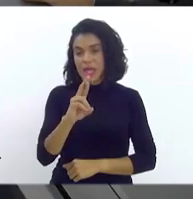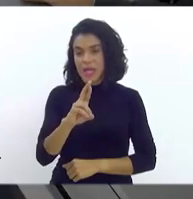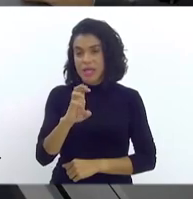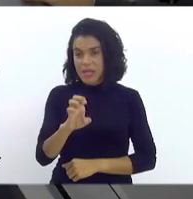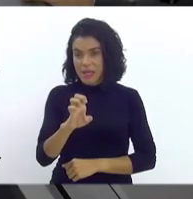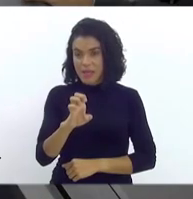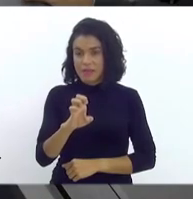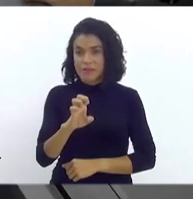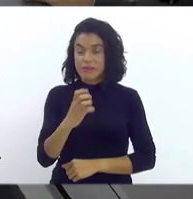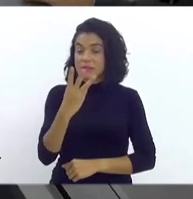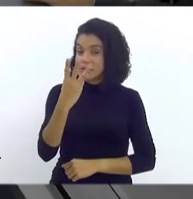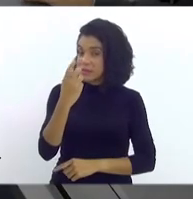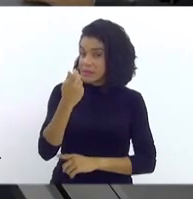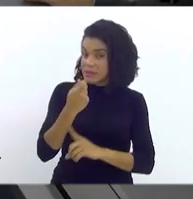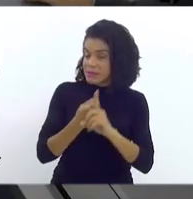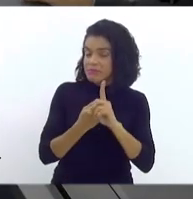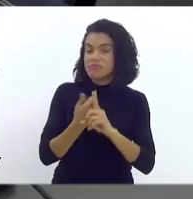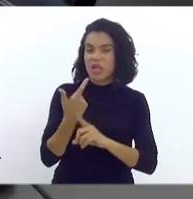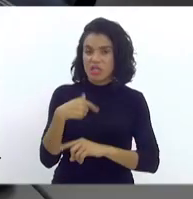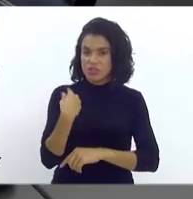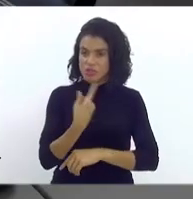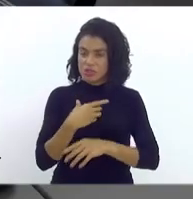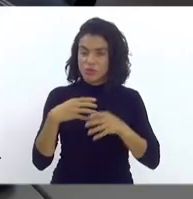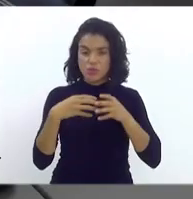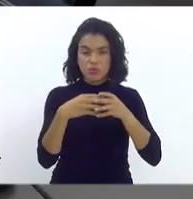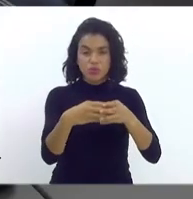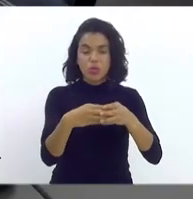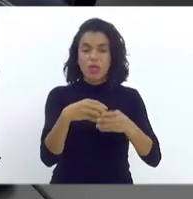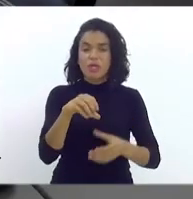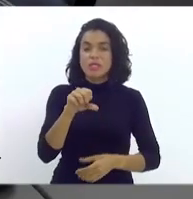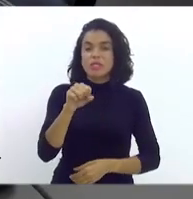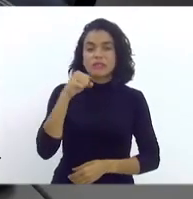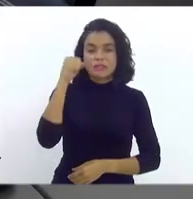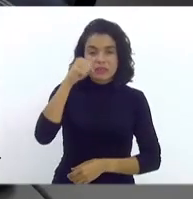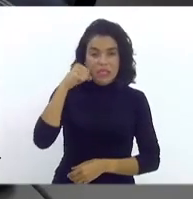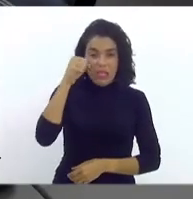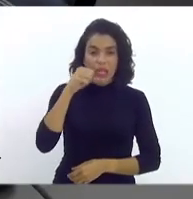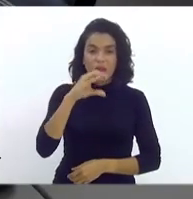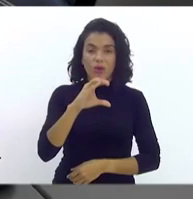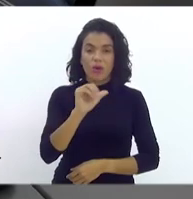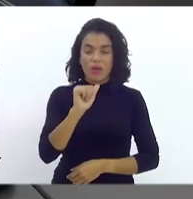Há 3 meses fizemos uma grande operação em Senador Camará, onde,